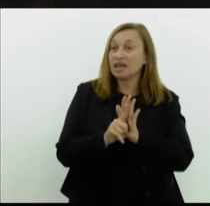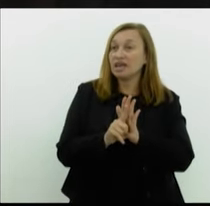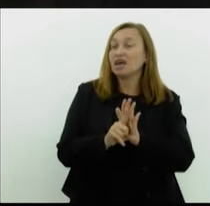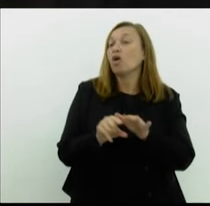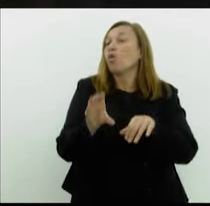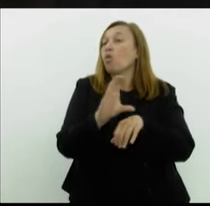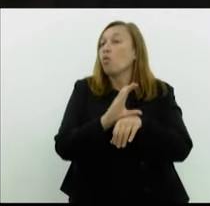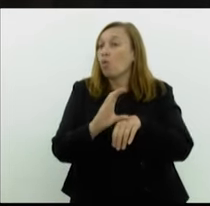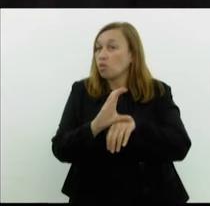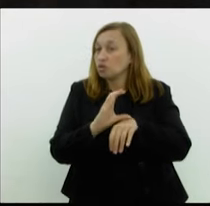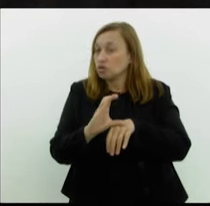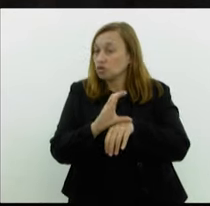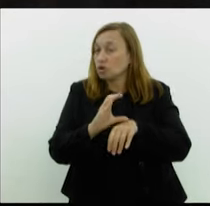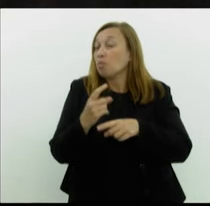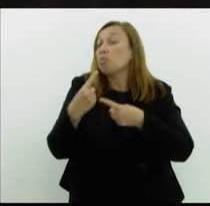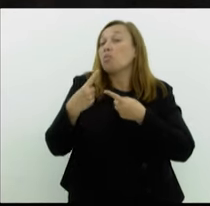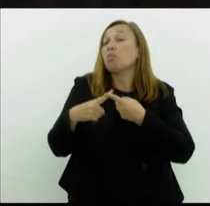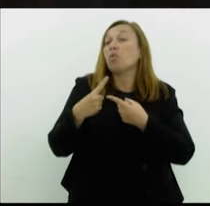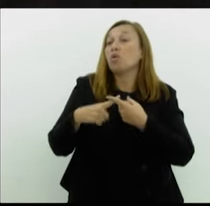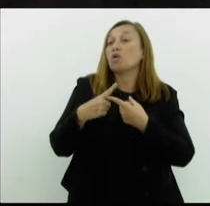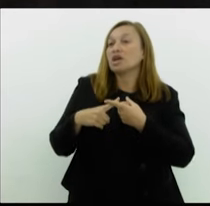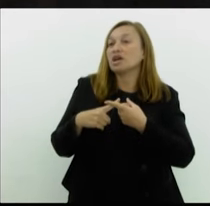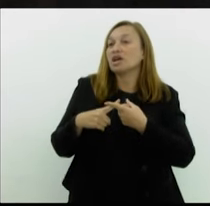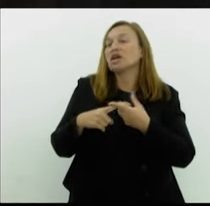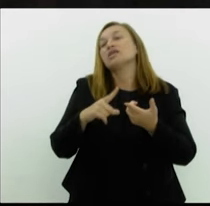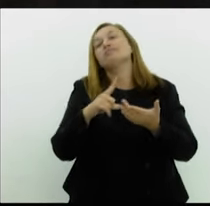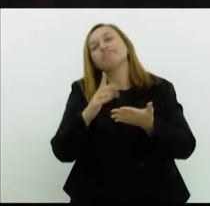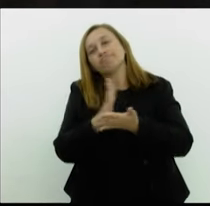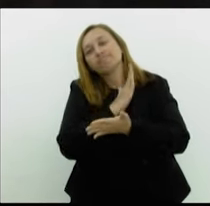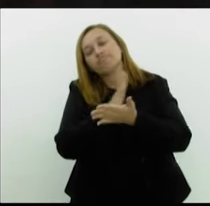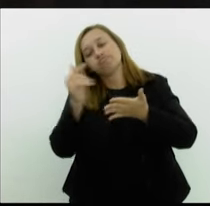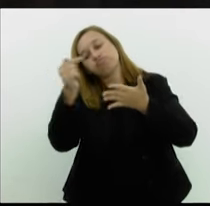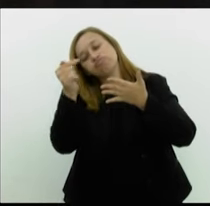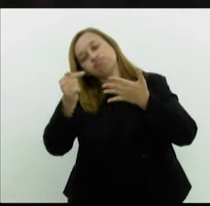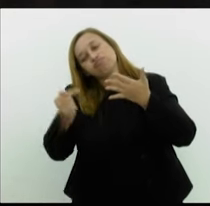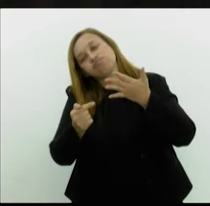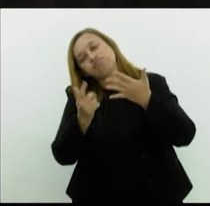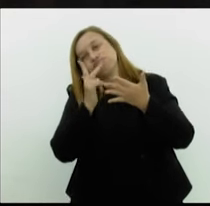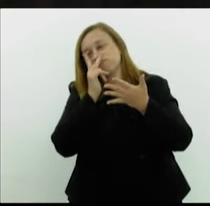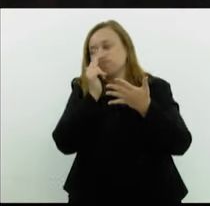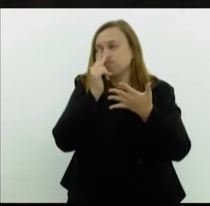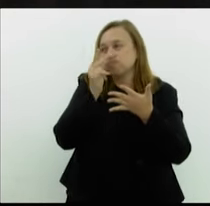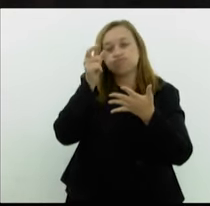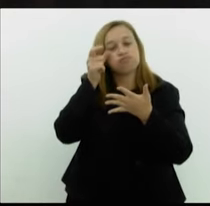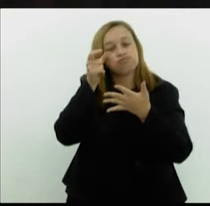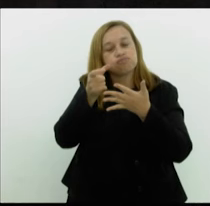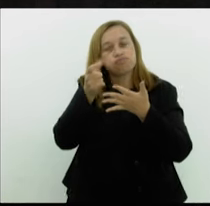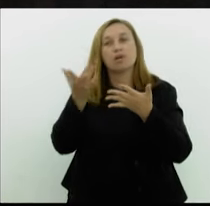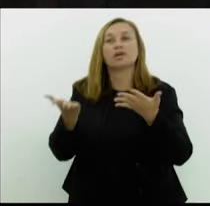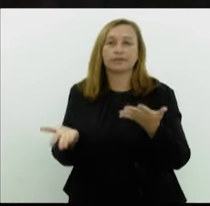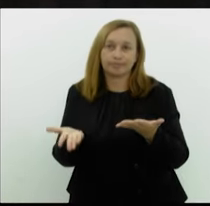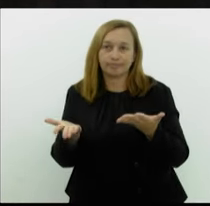constitucional. Porque aí tem alguns aspectos que me parecem interessantes.